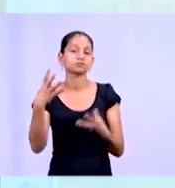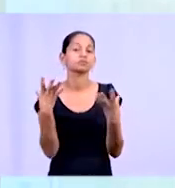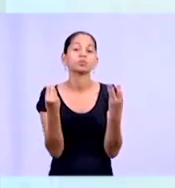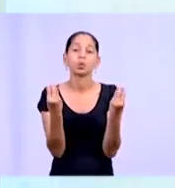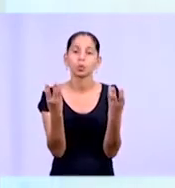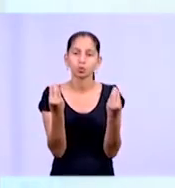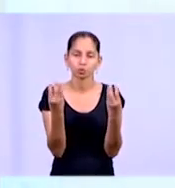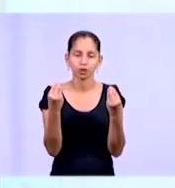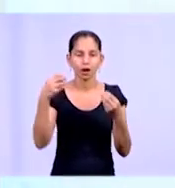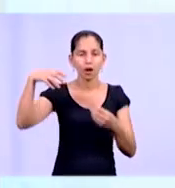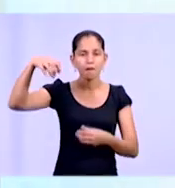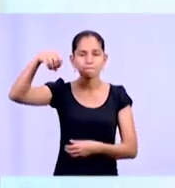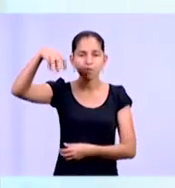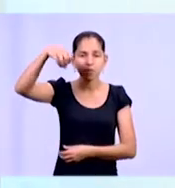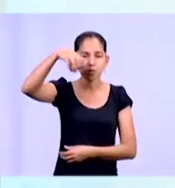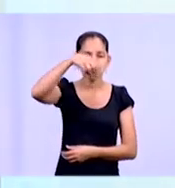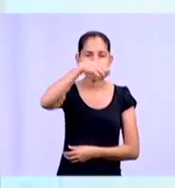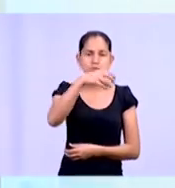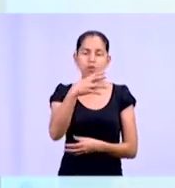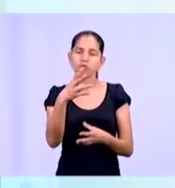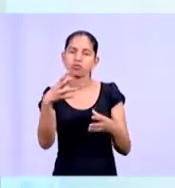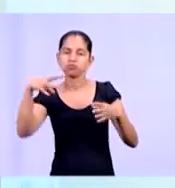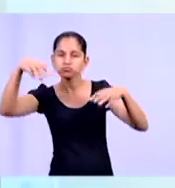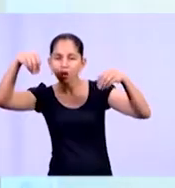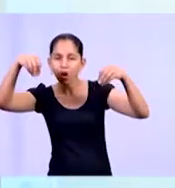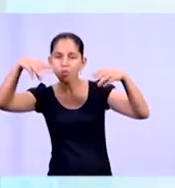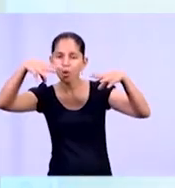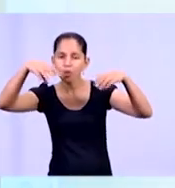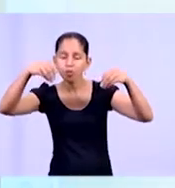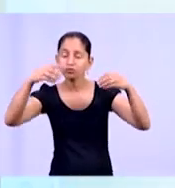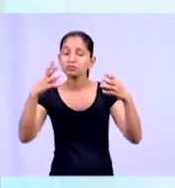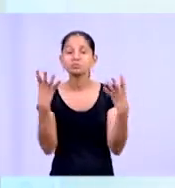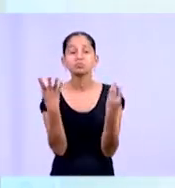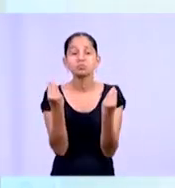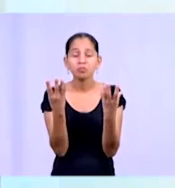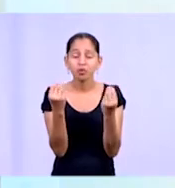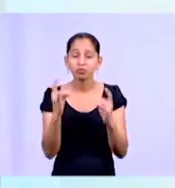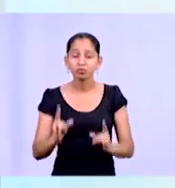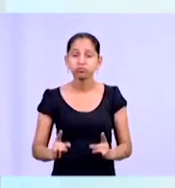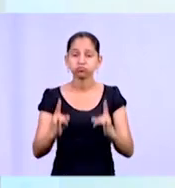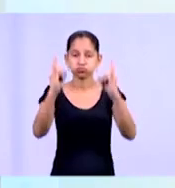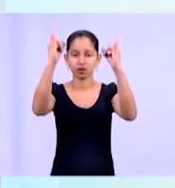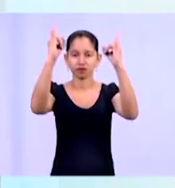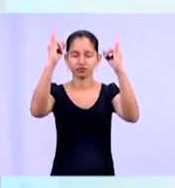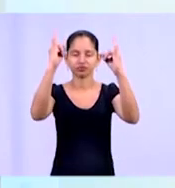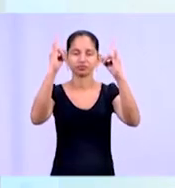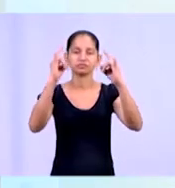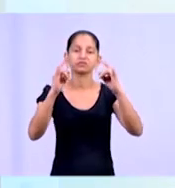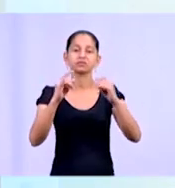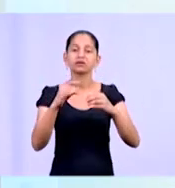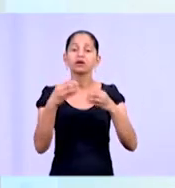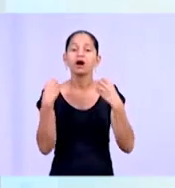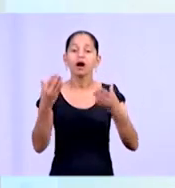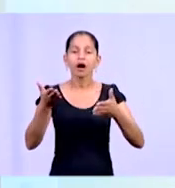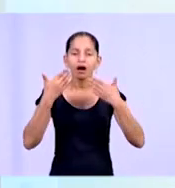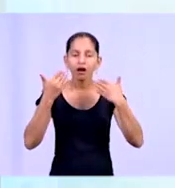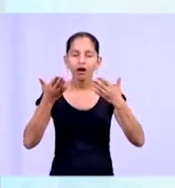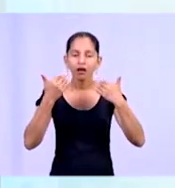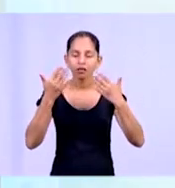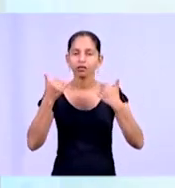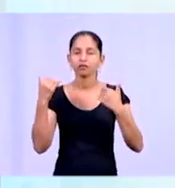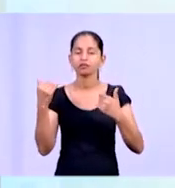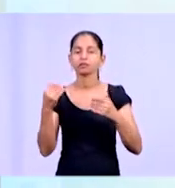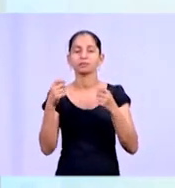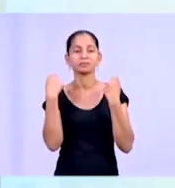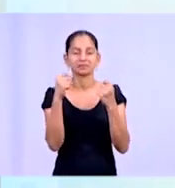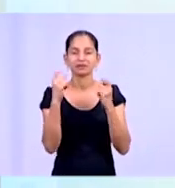informações, eu precisava de várias lâmpadas. E ela ocupava um prédio inteiro. E lâmpada, não sei se vocês sabem, gera um calor. Esse prédio tinha que ser